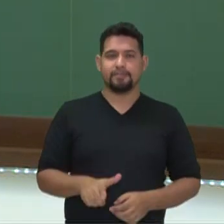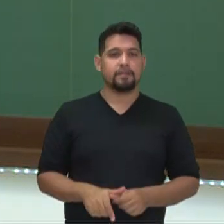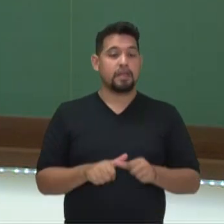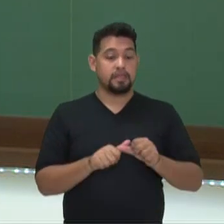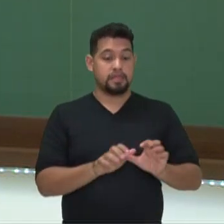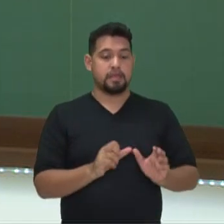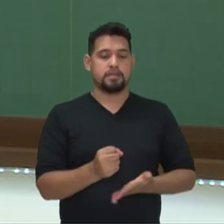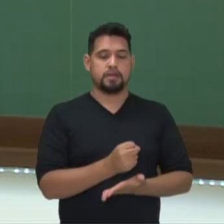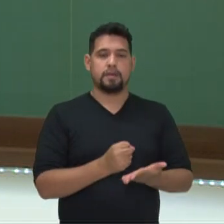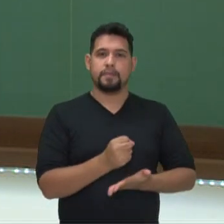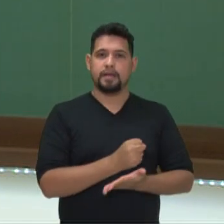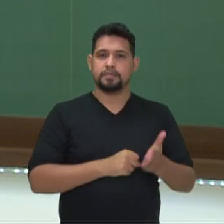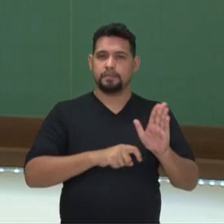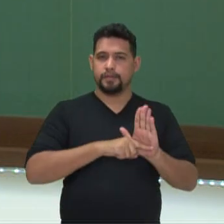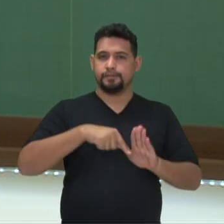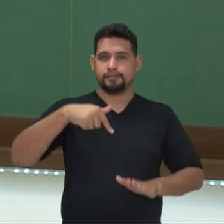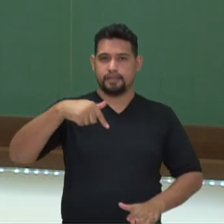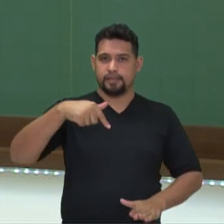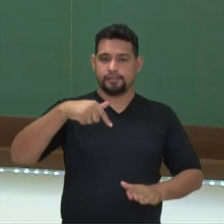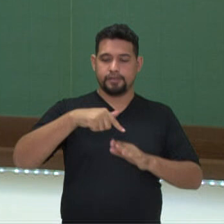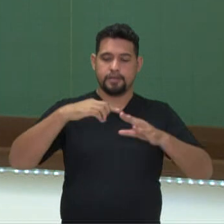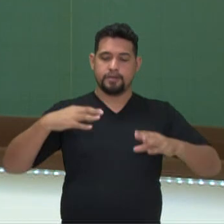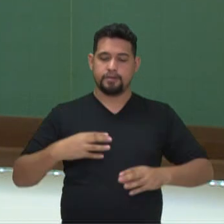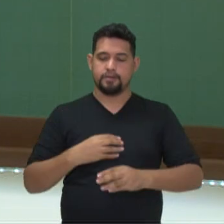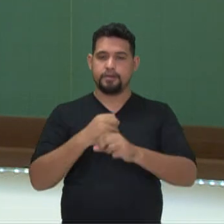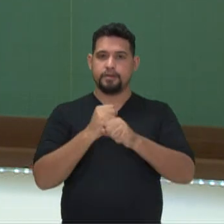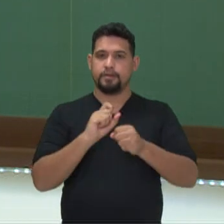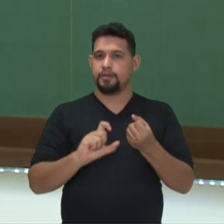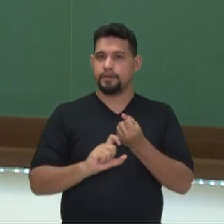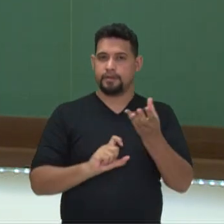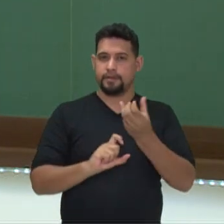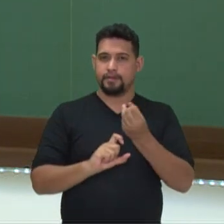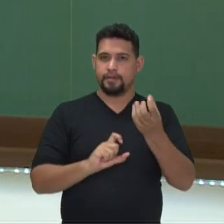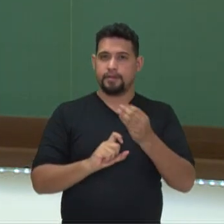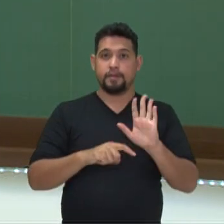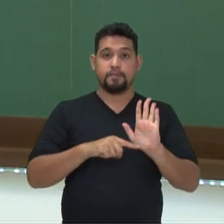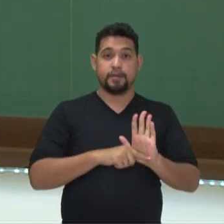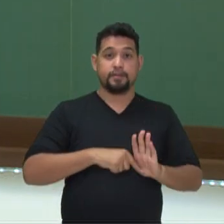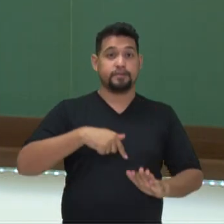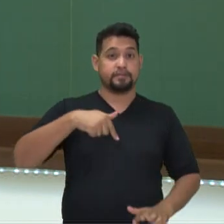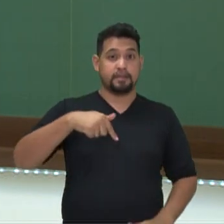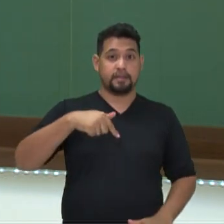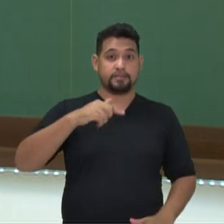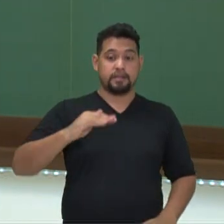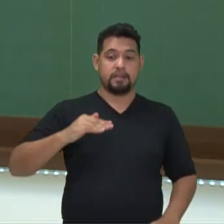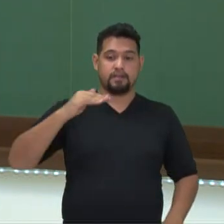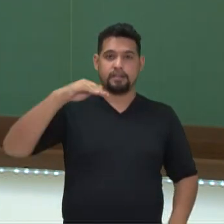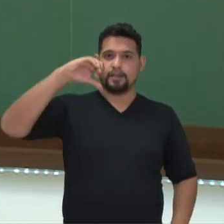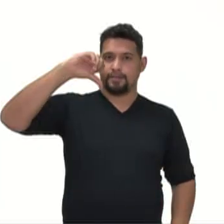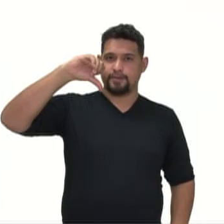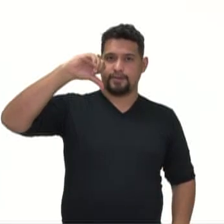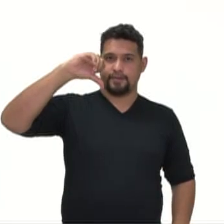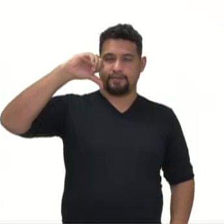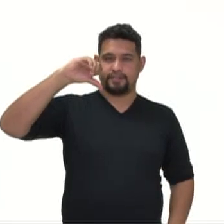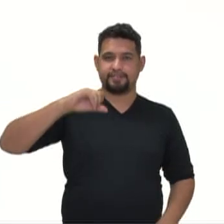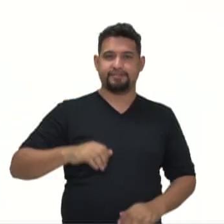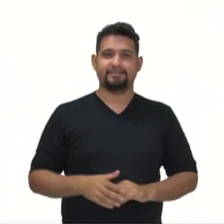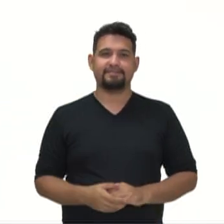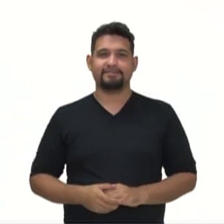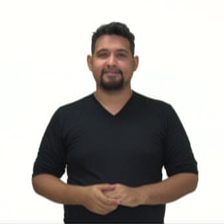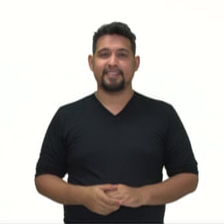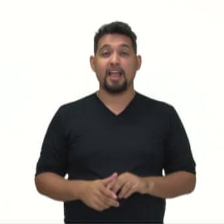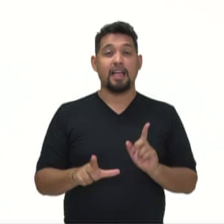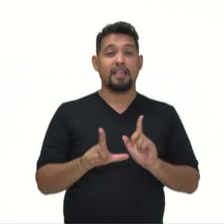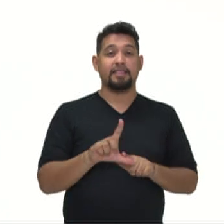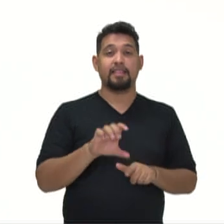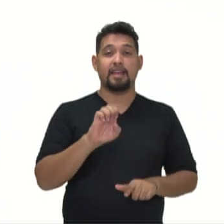a base, que é menos 7, e multiplico os expoentes. Então, menos 7 elevado à nona potência. E na letra